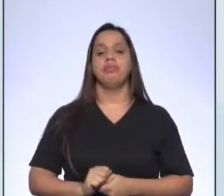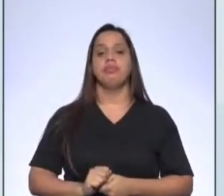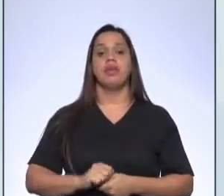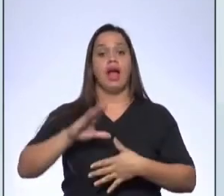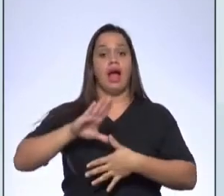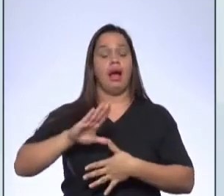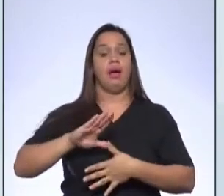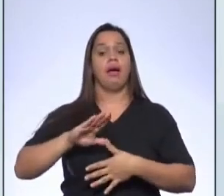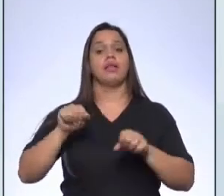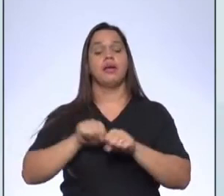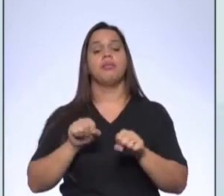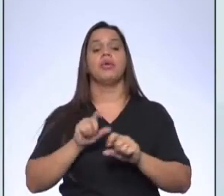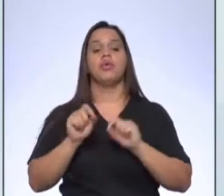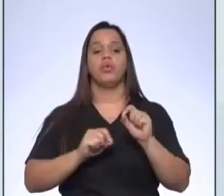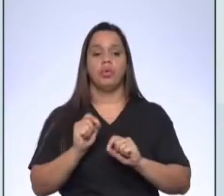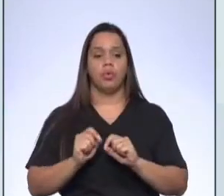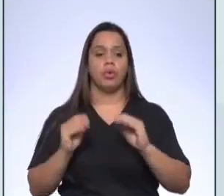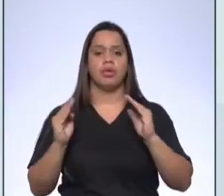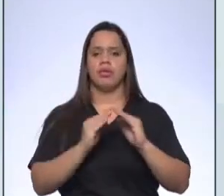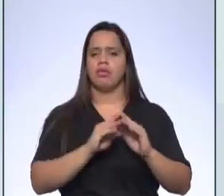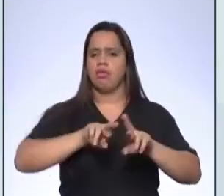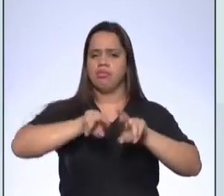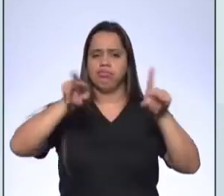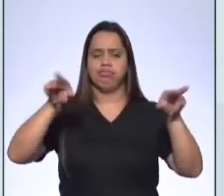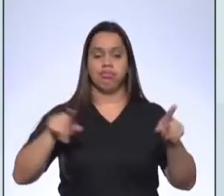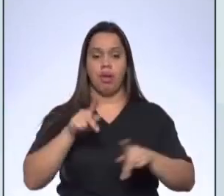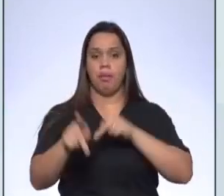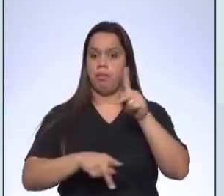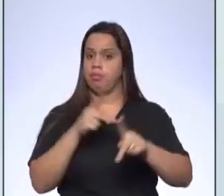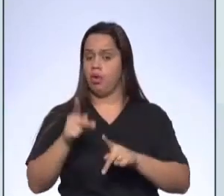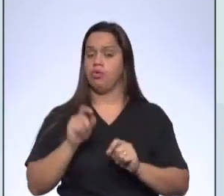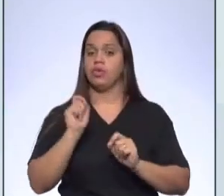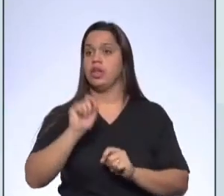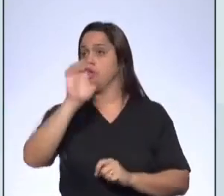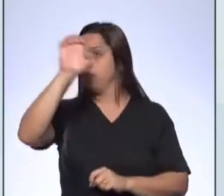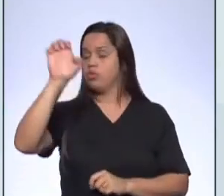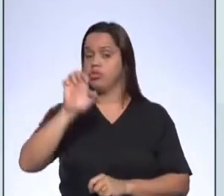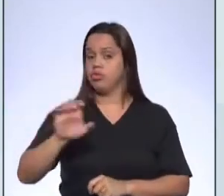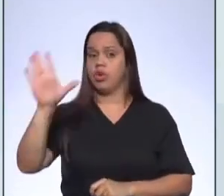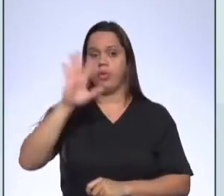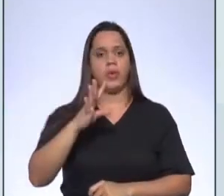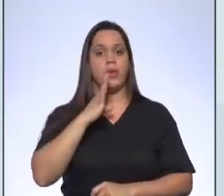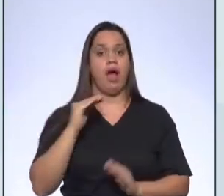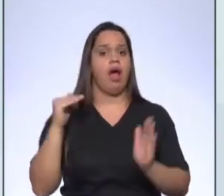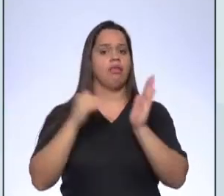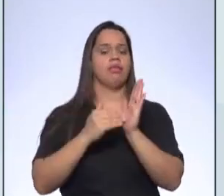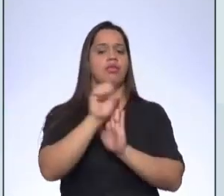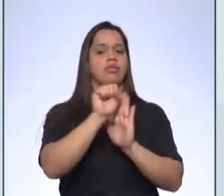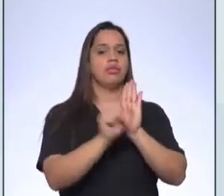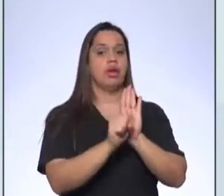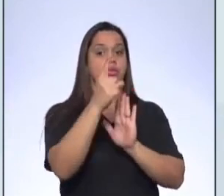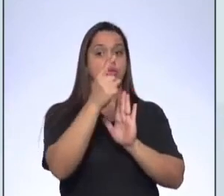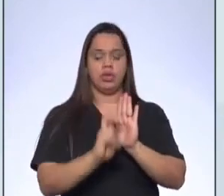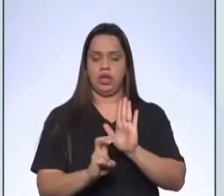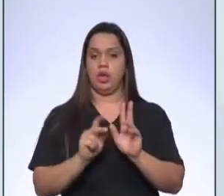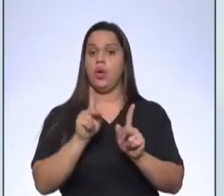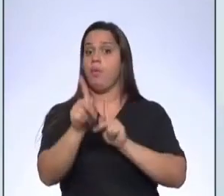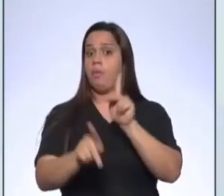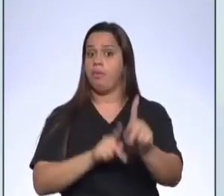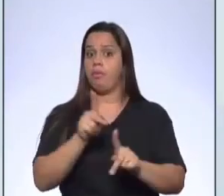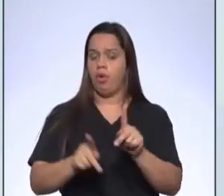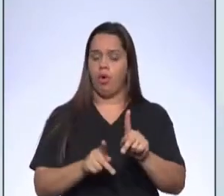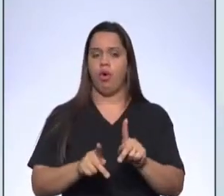inúmeras civilizações que foram desconhecidas dos europeus até o século XV. Os povos chamados